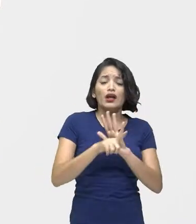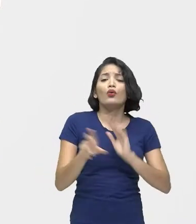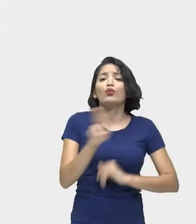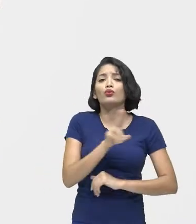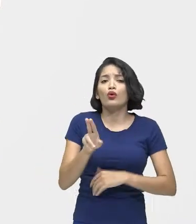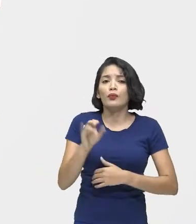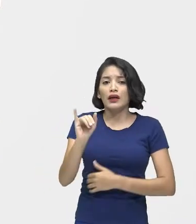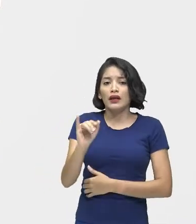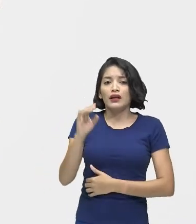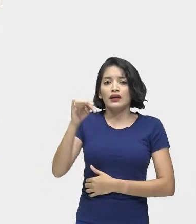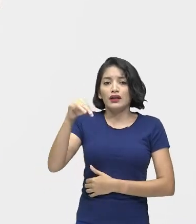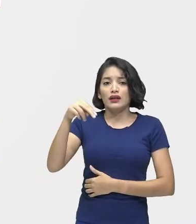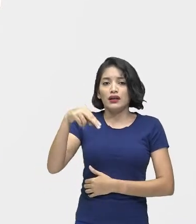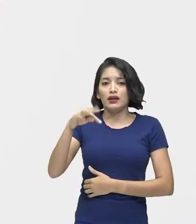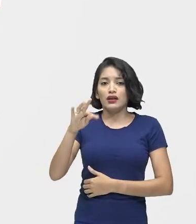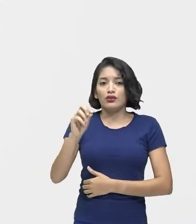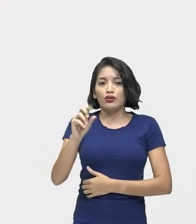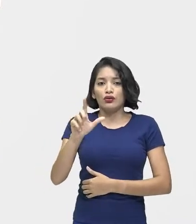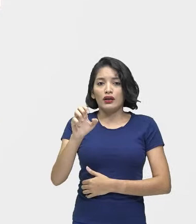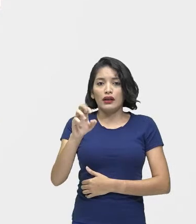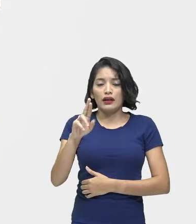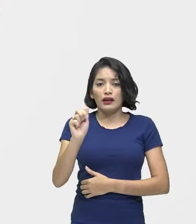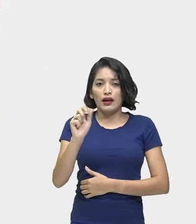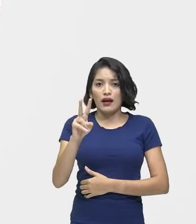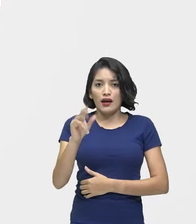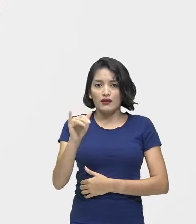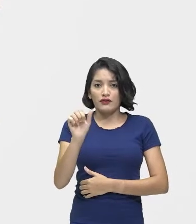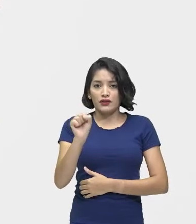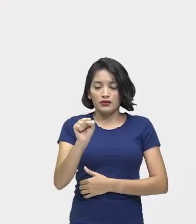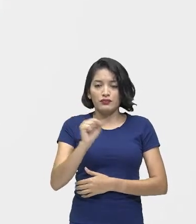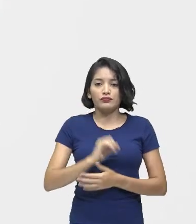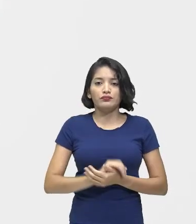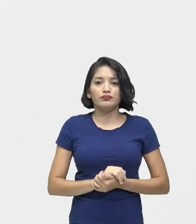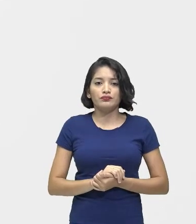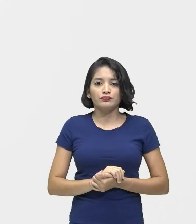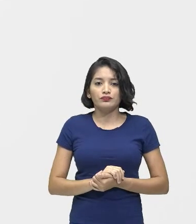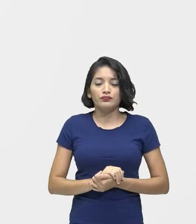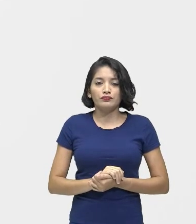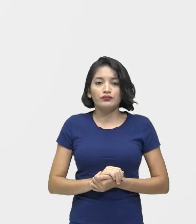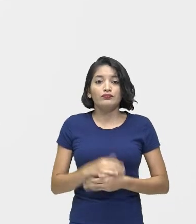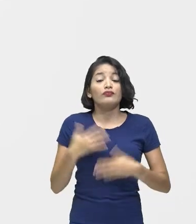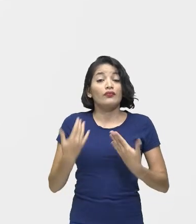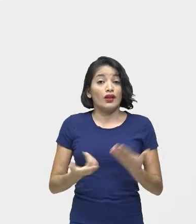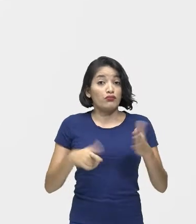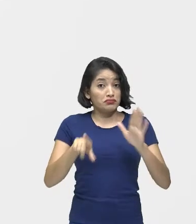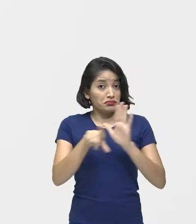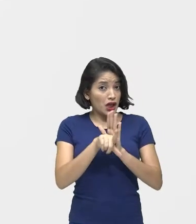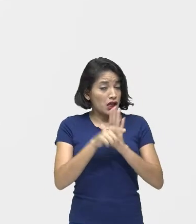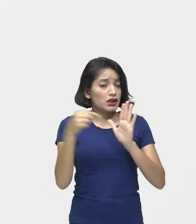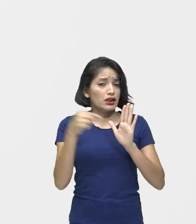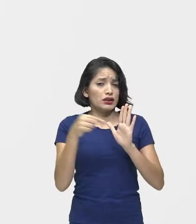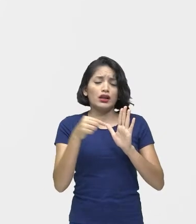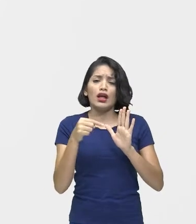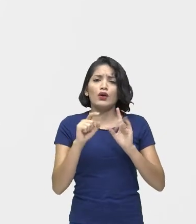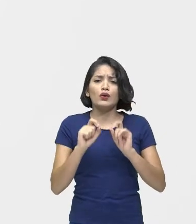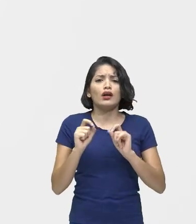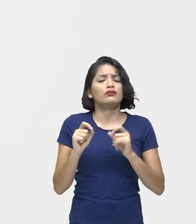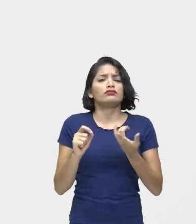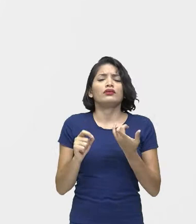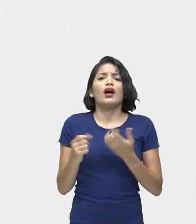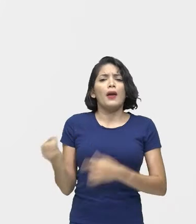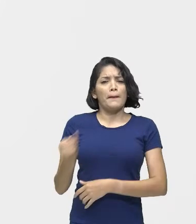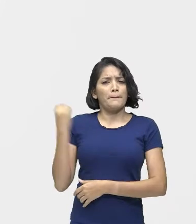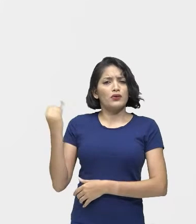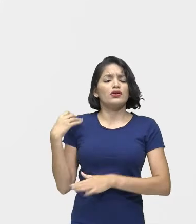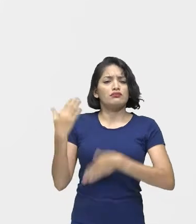leis intoleráveis. Olha aí o próximo ponto. E essas leis intoleráveis, elas vão ser fundamentais